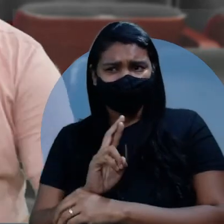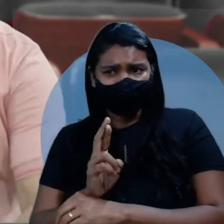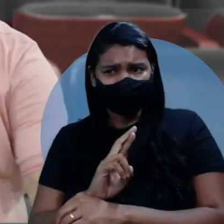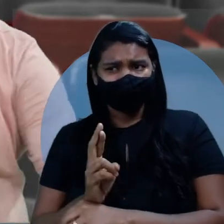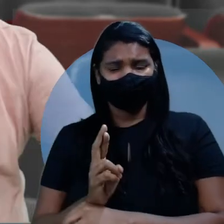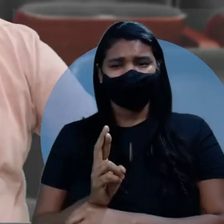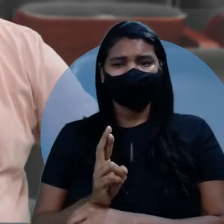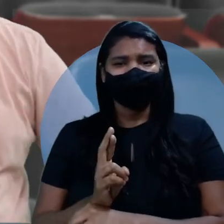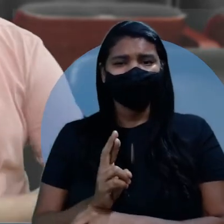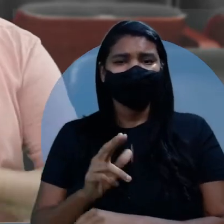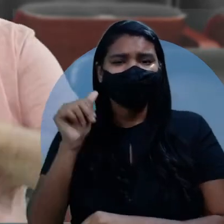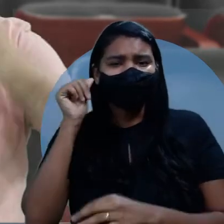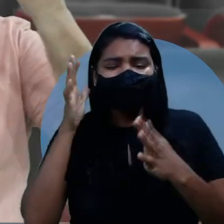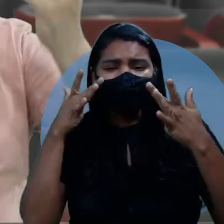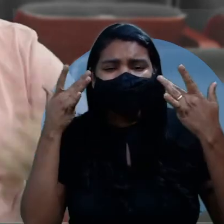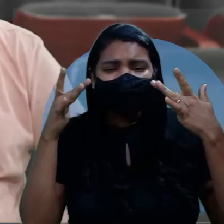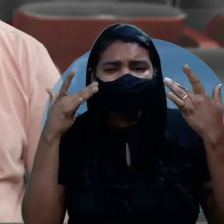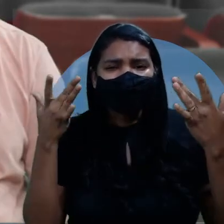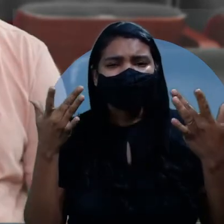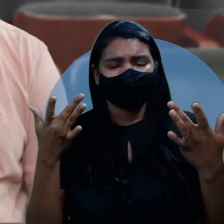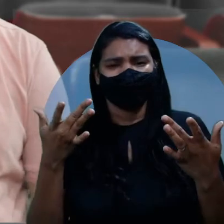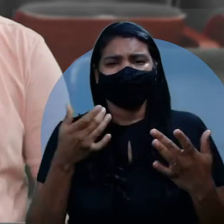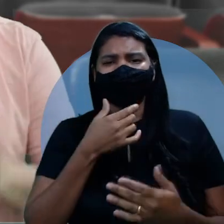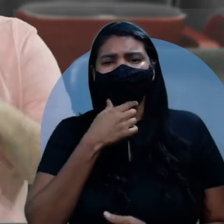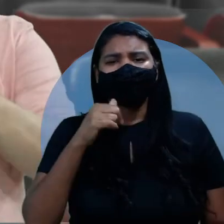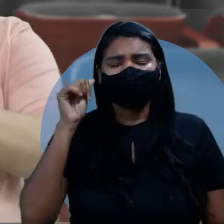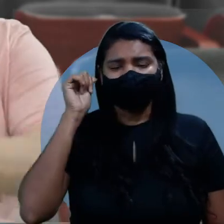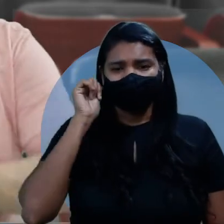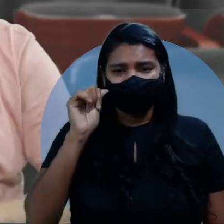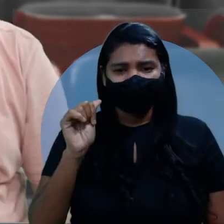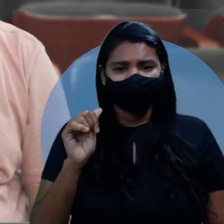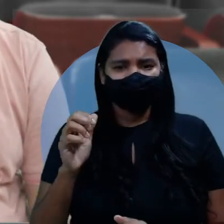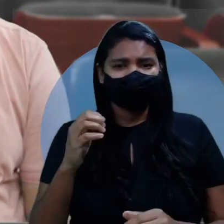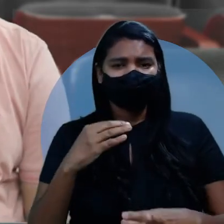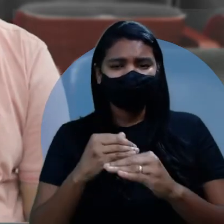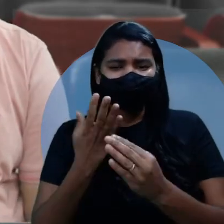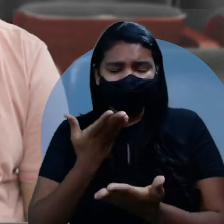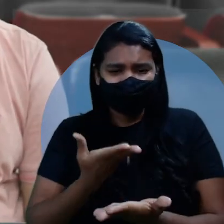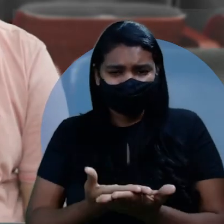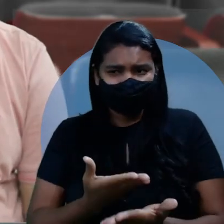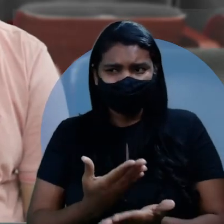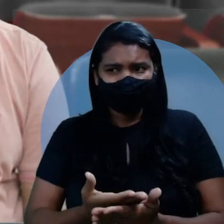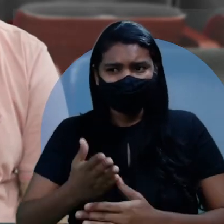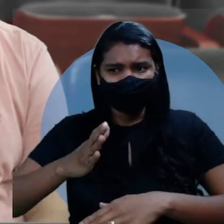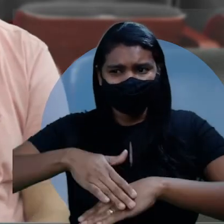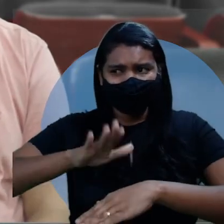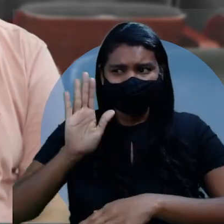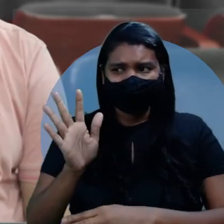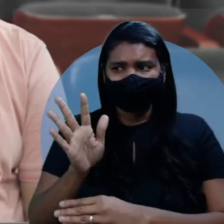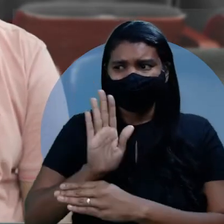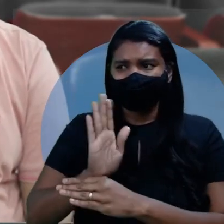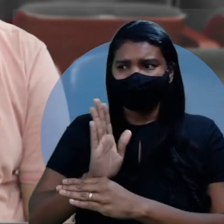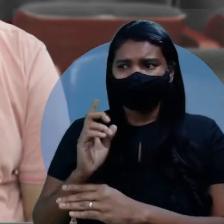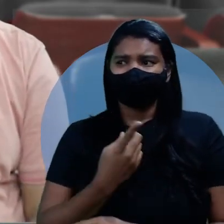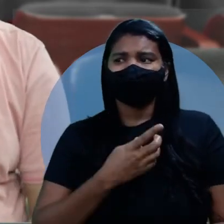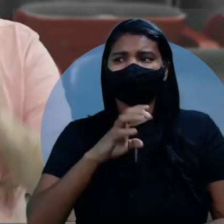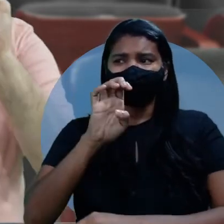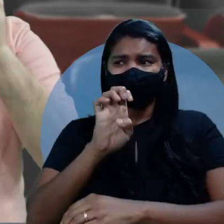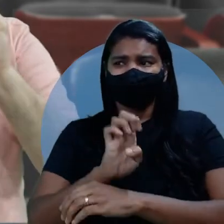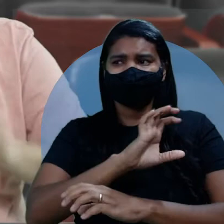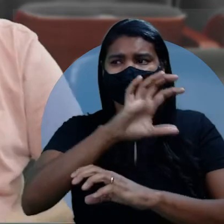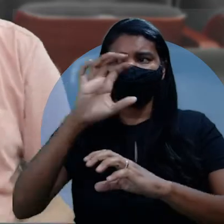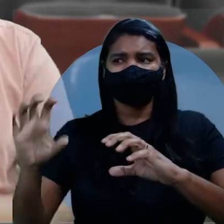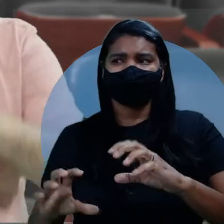pernambucanos, atrizes e atores nossos aqui, estudar mais um pouco sobre o cinema do nosso estado e